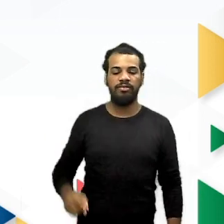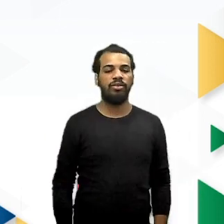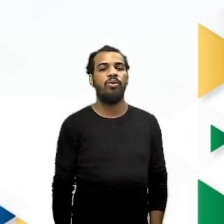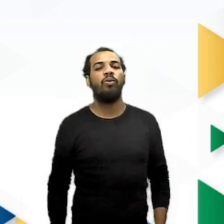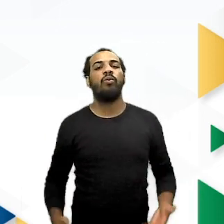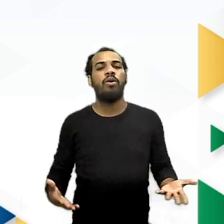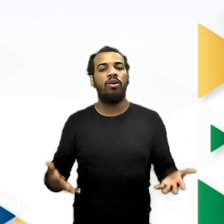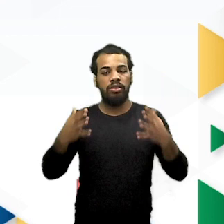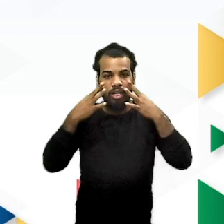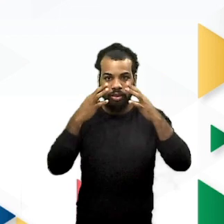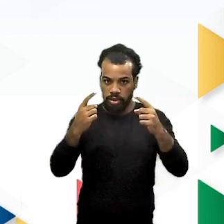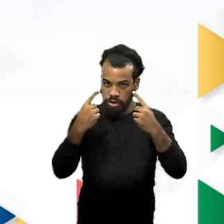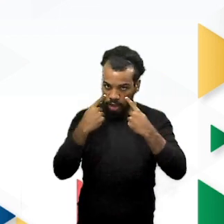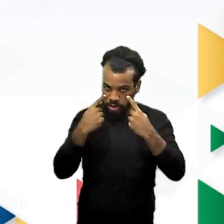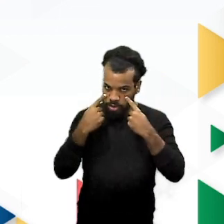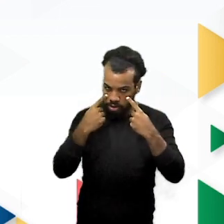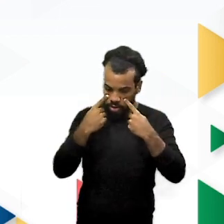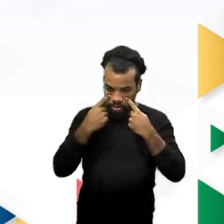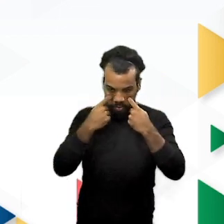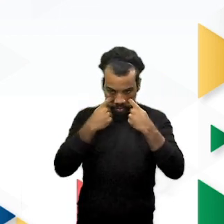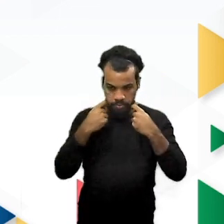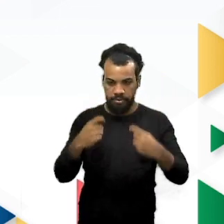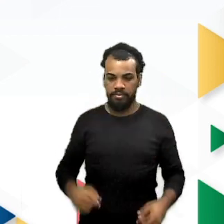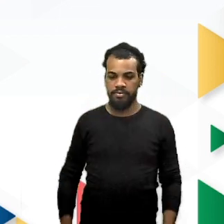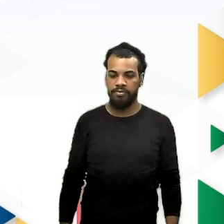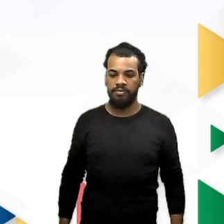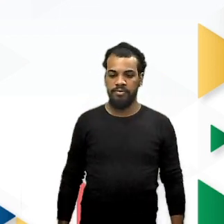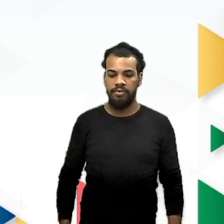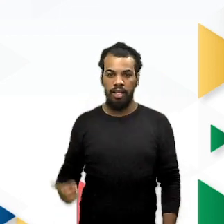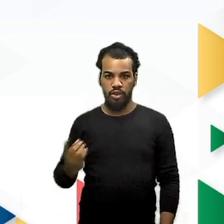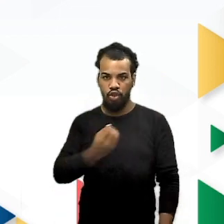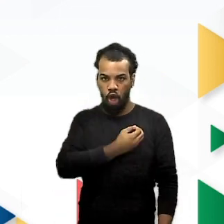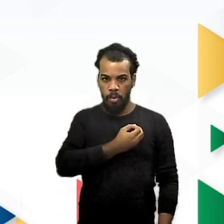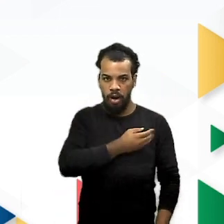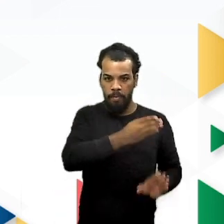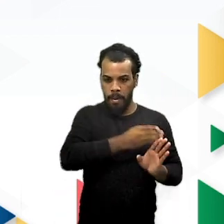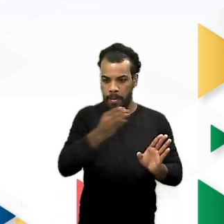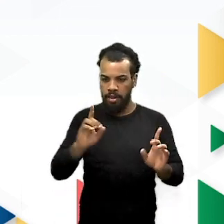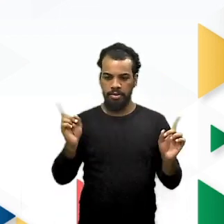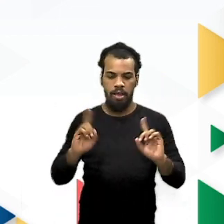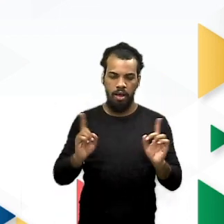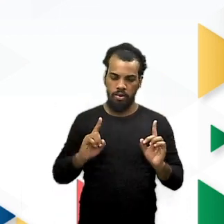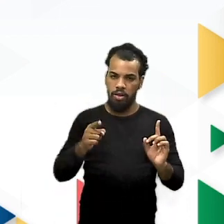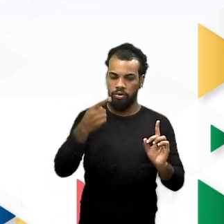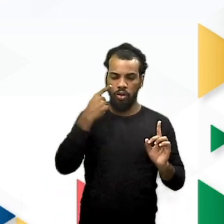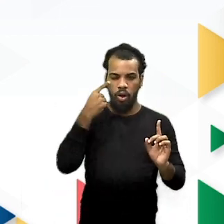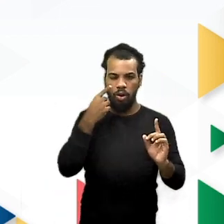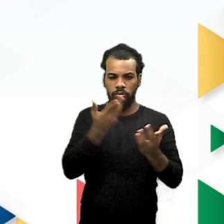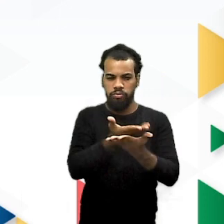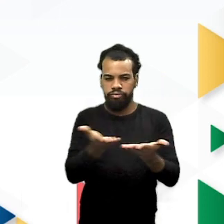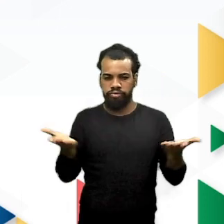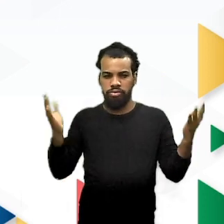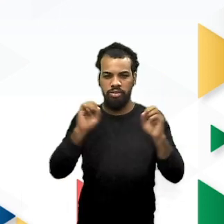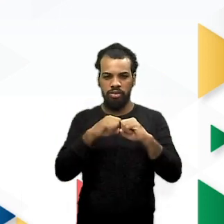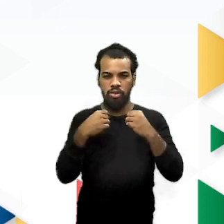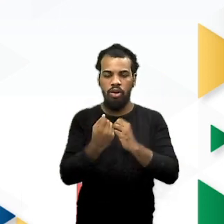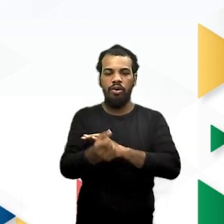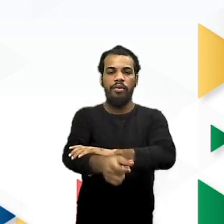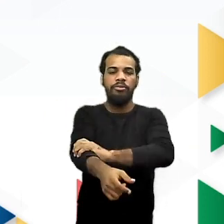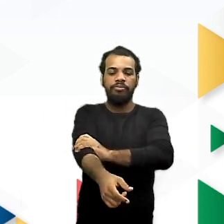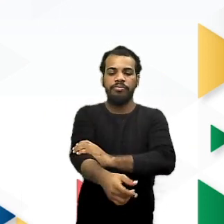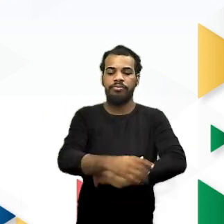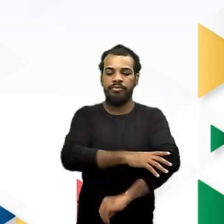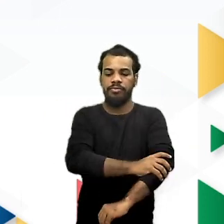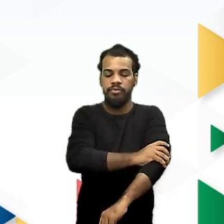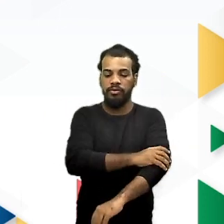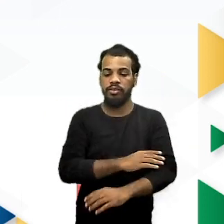Presta atenção. Essa série não é numérica. Ela tem uma ordem social. Presta atenção e marca a alternativa. Mas,